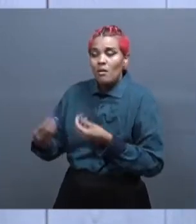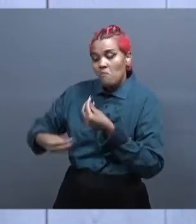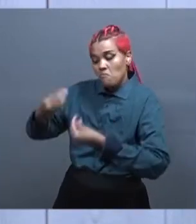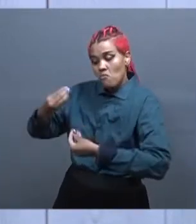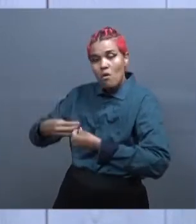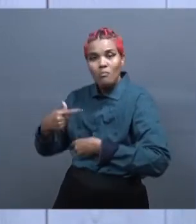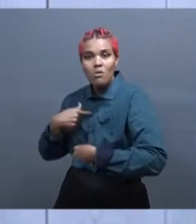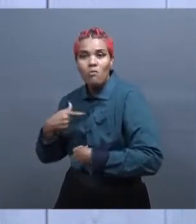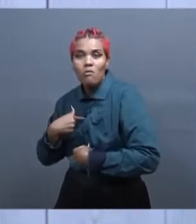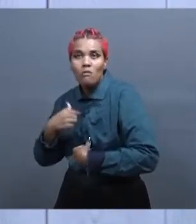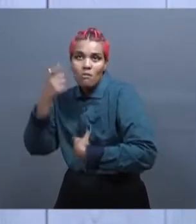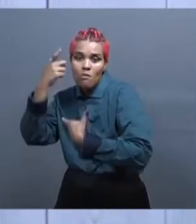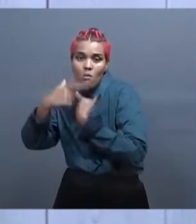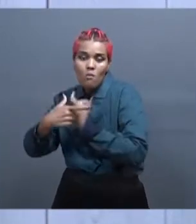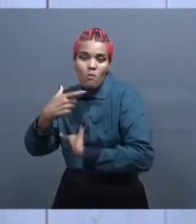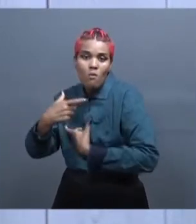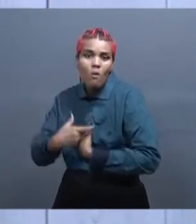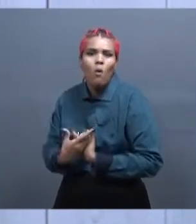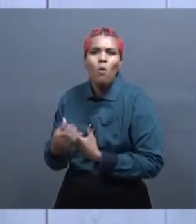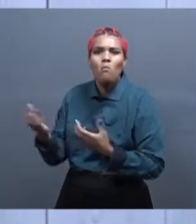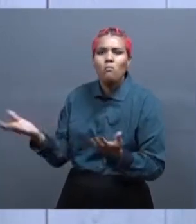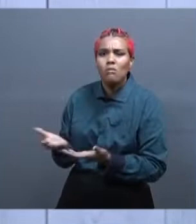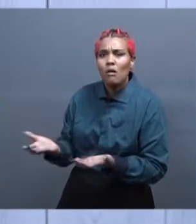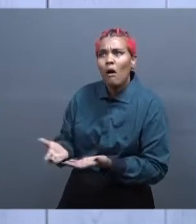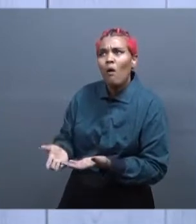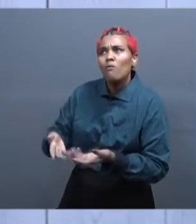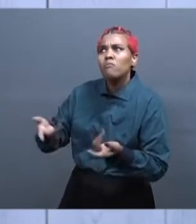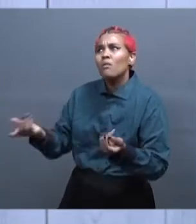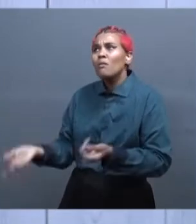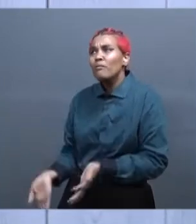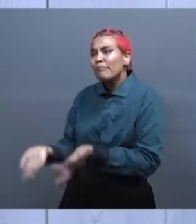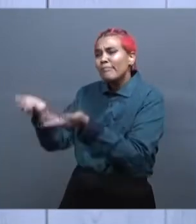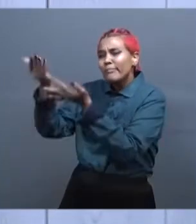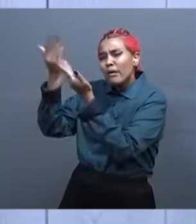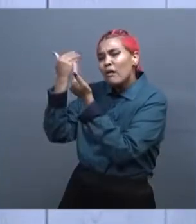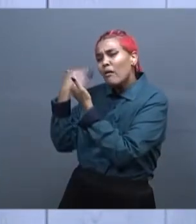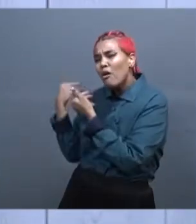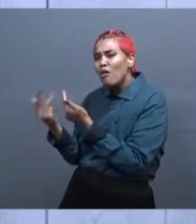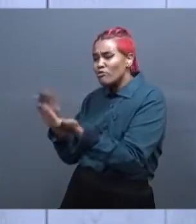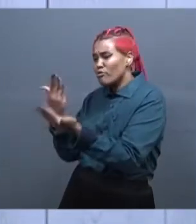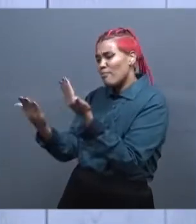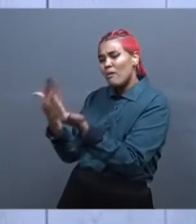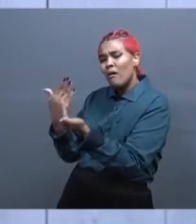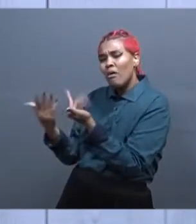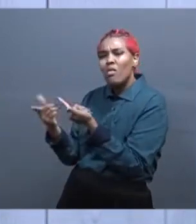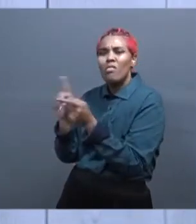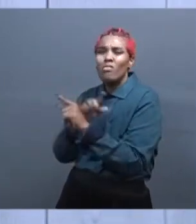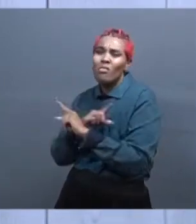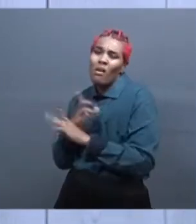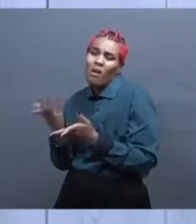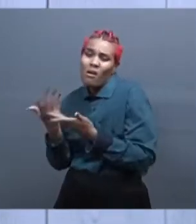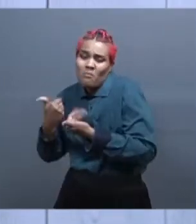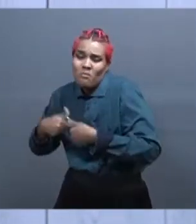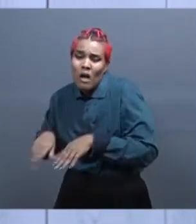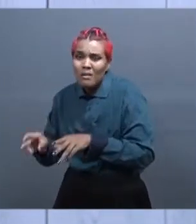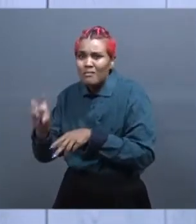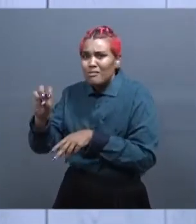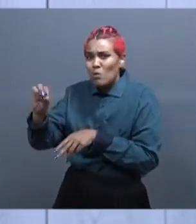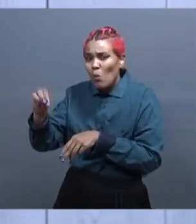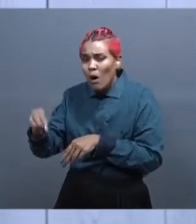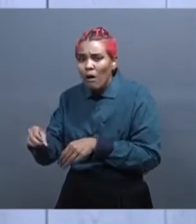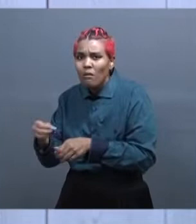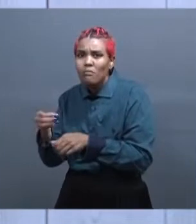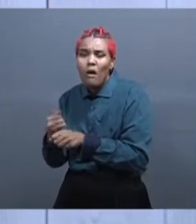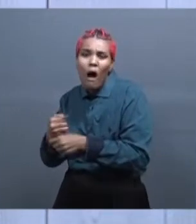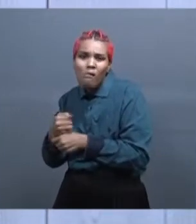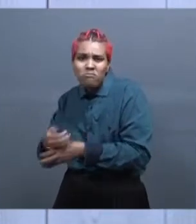contemporaneidade é o mesmo modo como ele lidava com o corpo na modernidade eo há 50 anos atrás